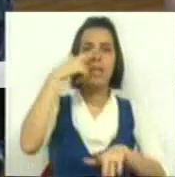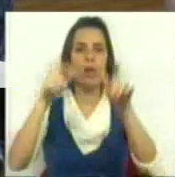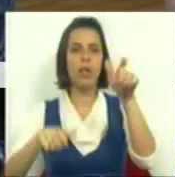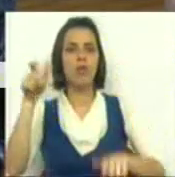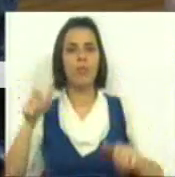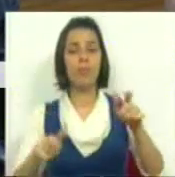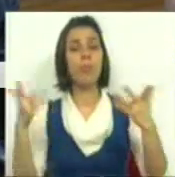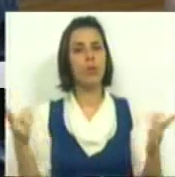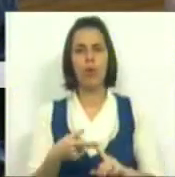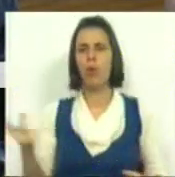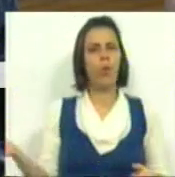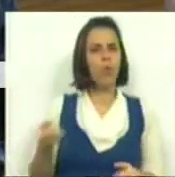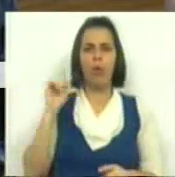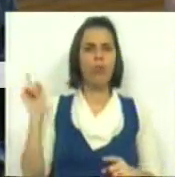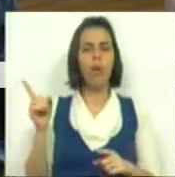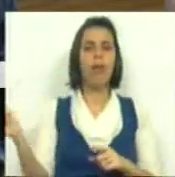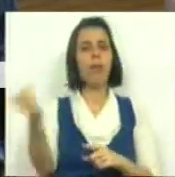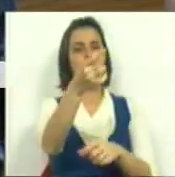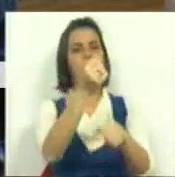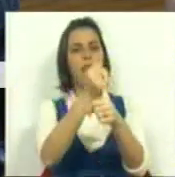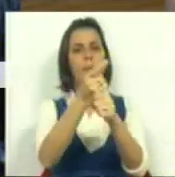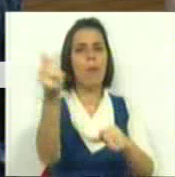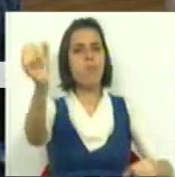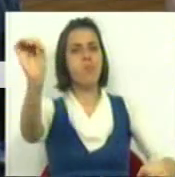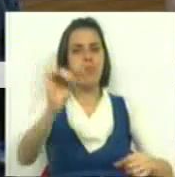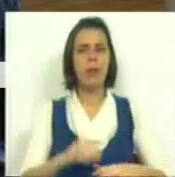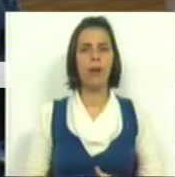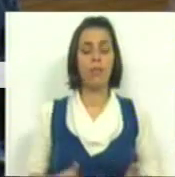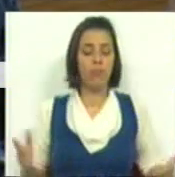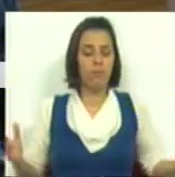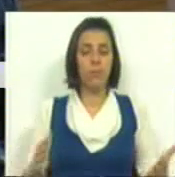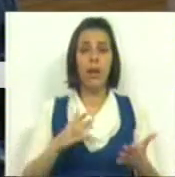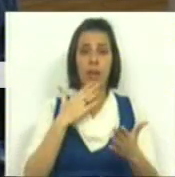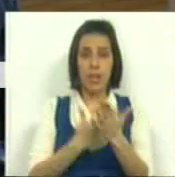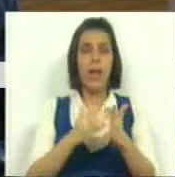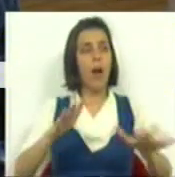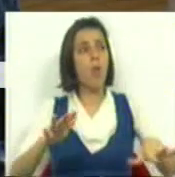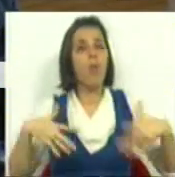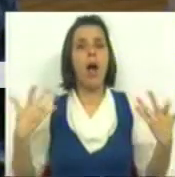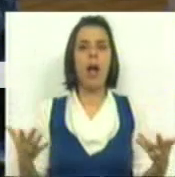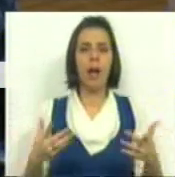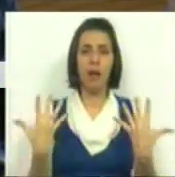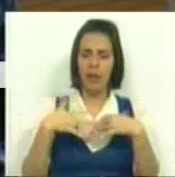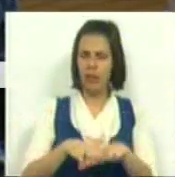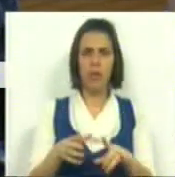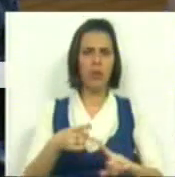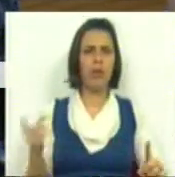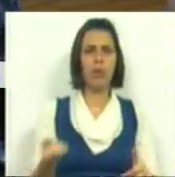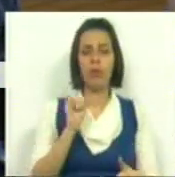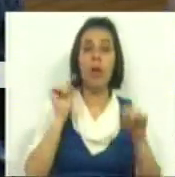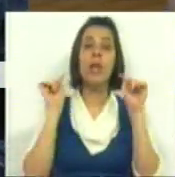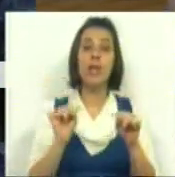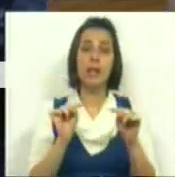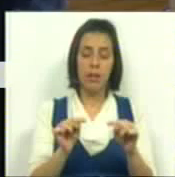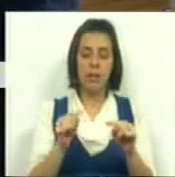pessoas. E, portanto, não é pô-los a trabalhar de graça que se provoca qualquer integração. Isso